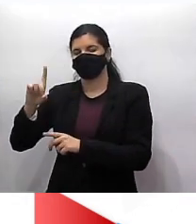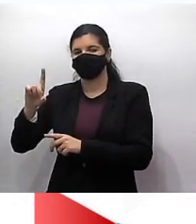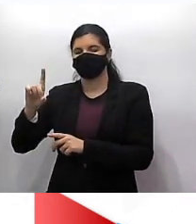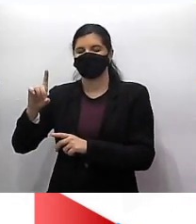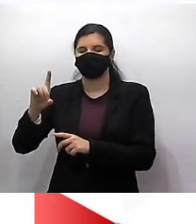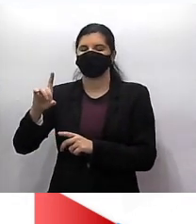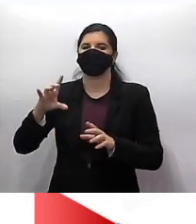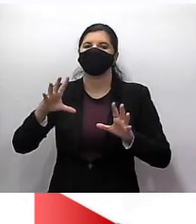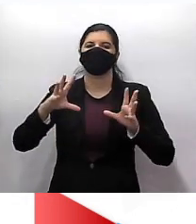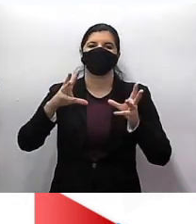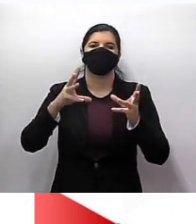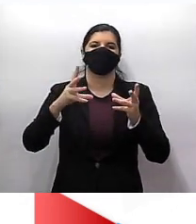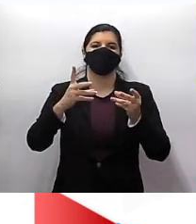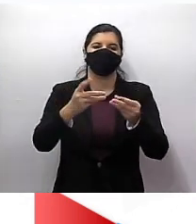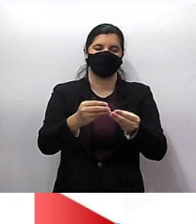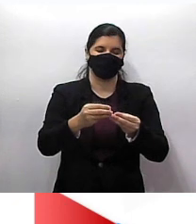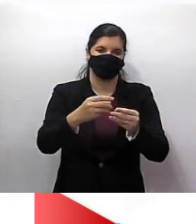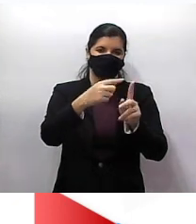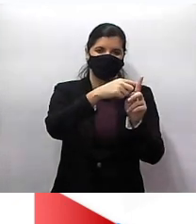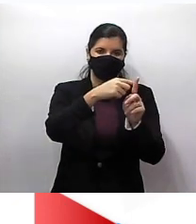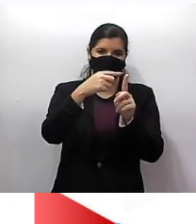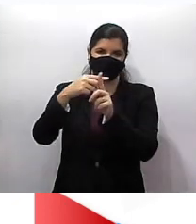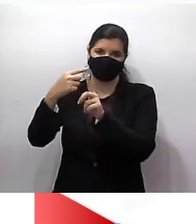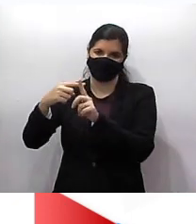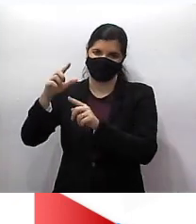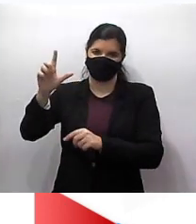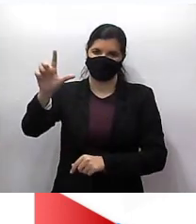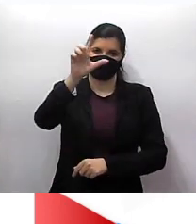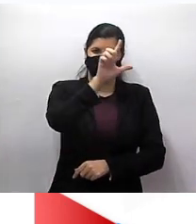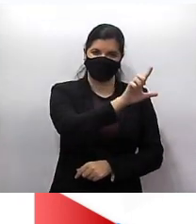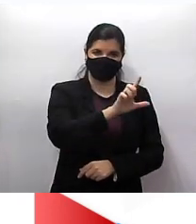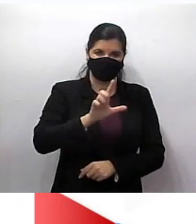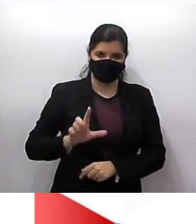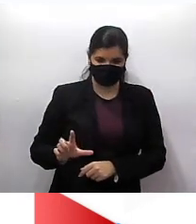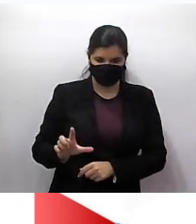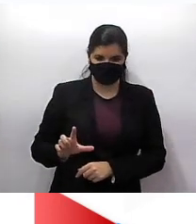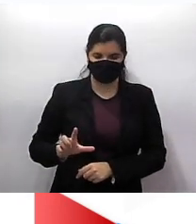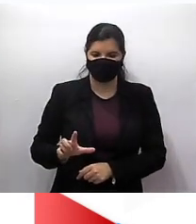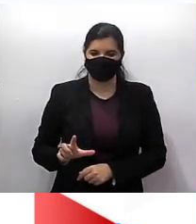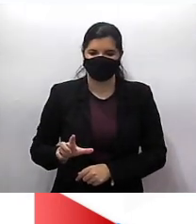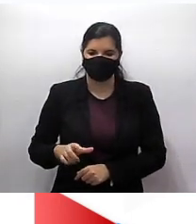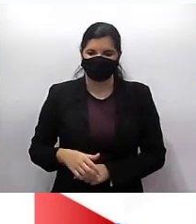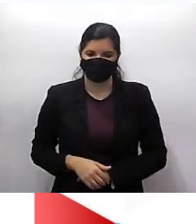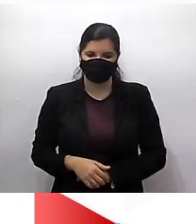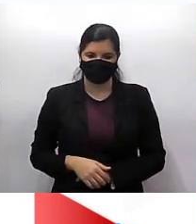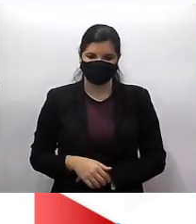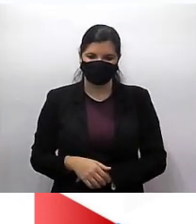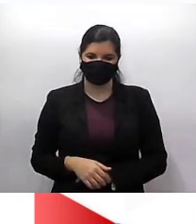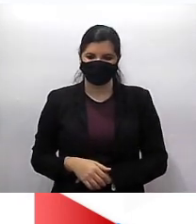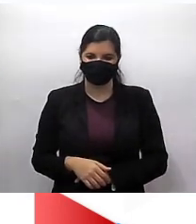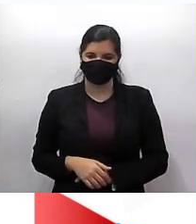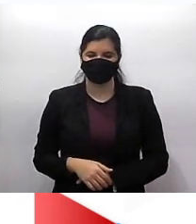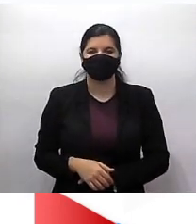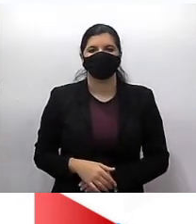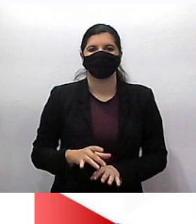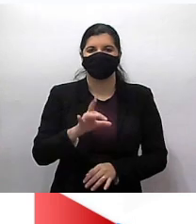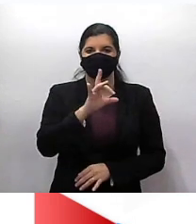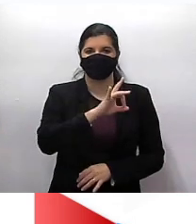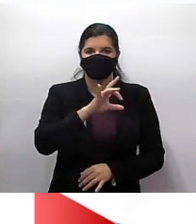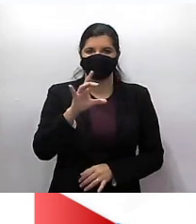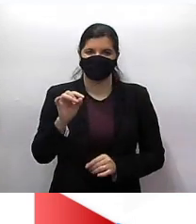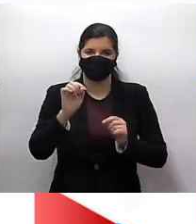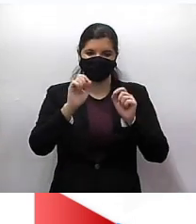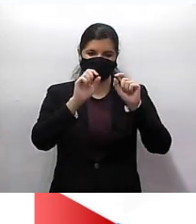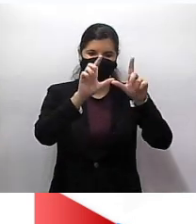das medidas dos lados. Fechou? Então, vem comigo, ó. Vamos supor aí que cada